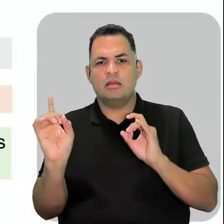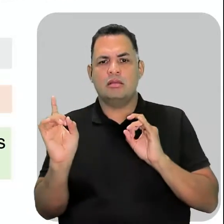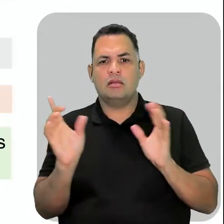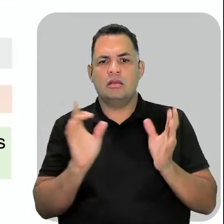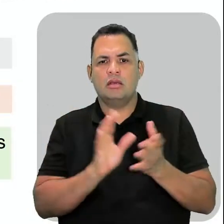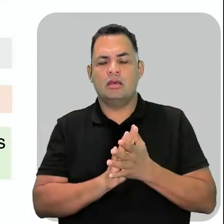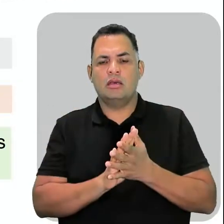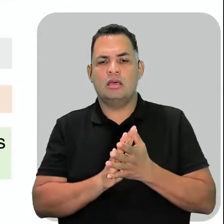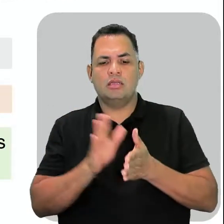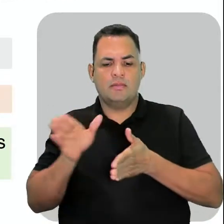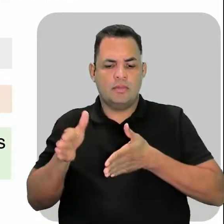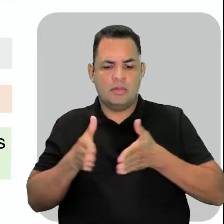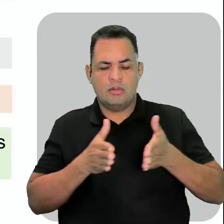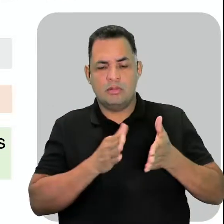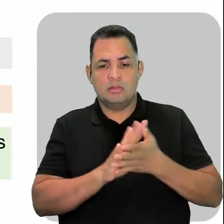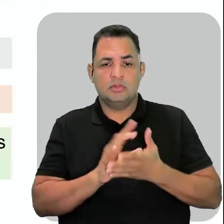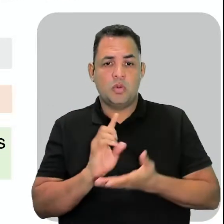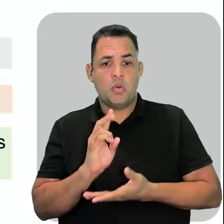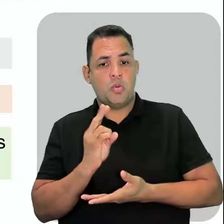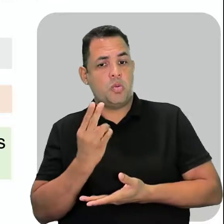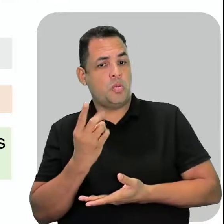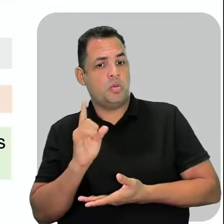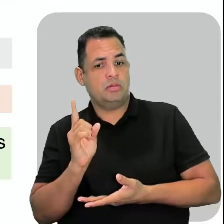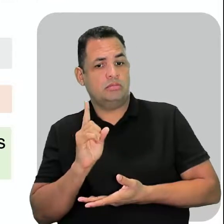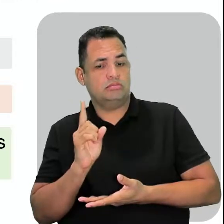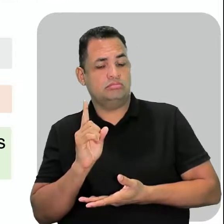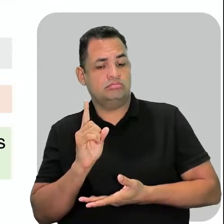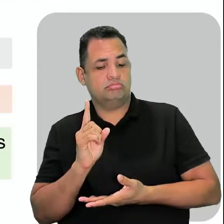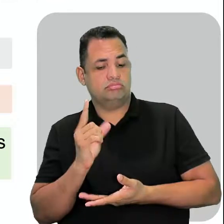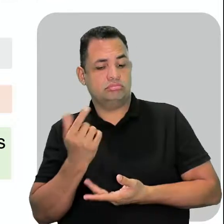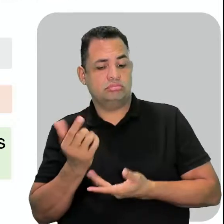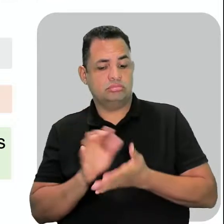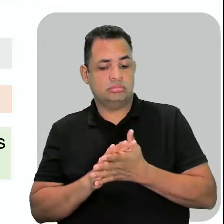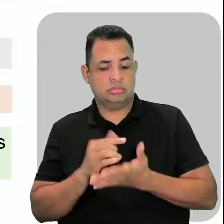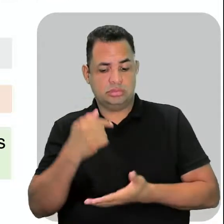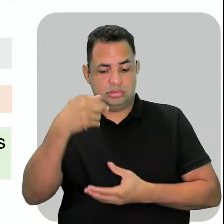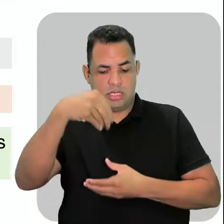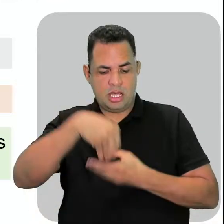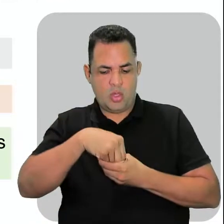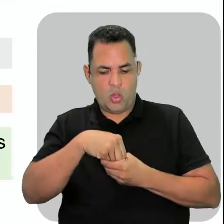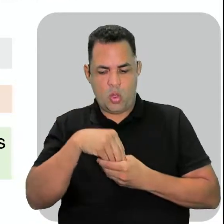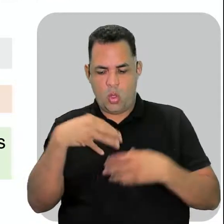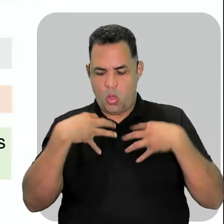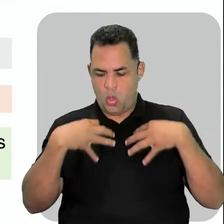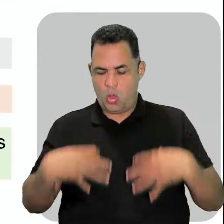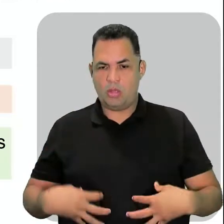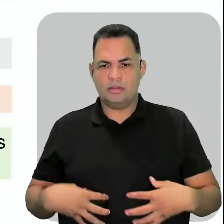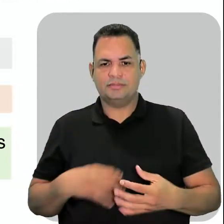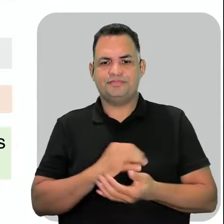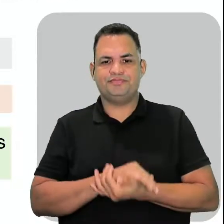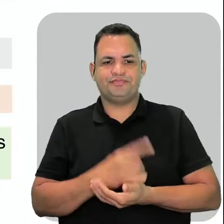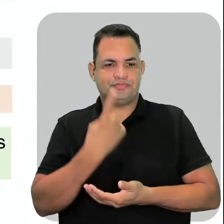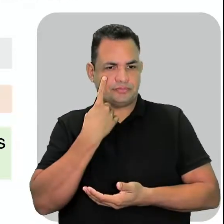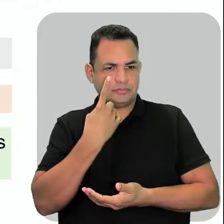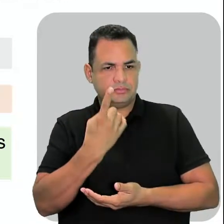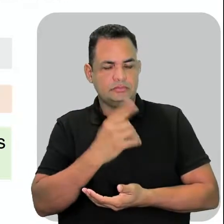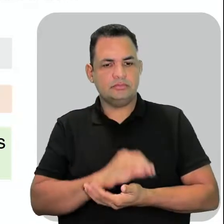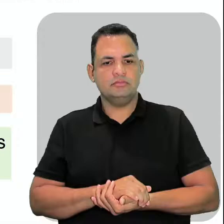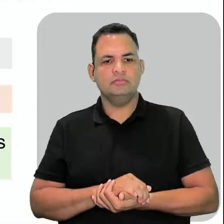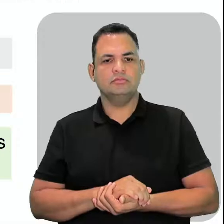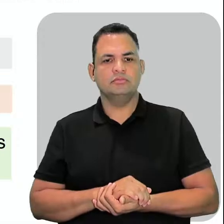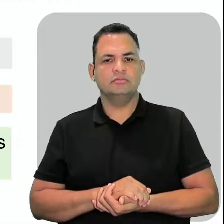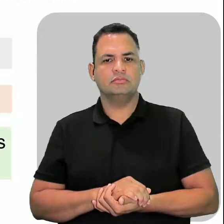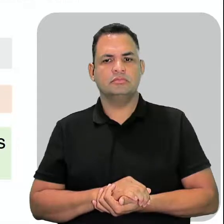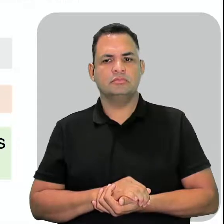a produção ou não deles em nosso organismo. Então, vamos lá, para a gente observar como é que